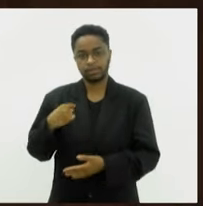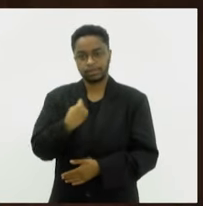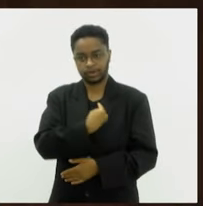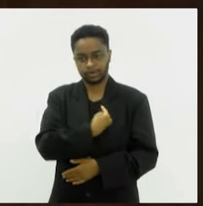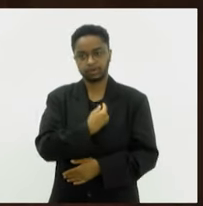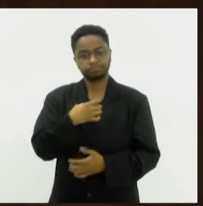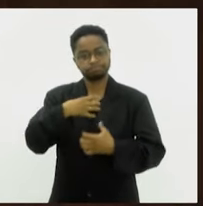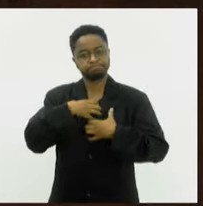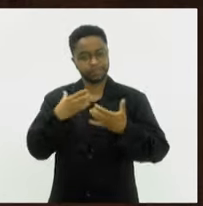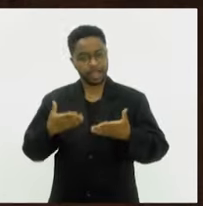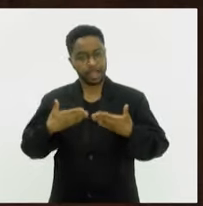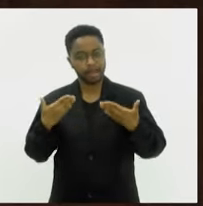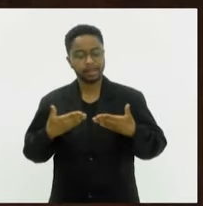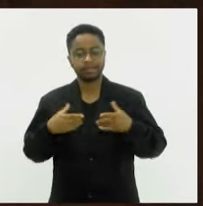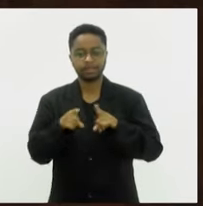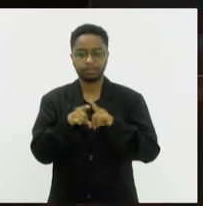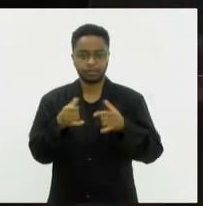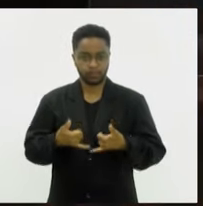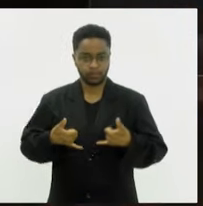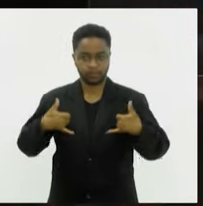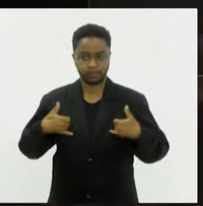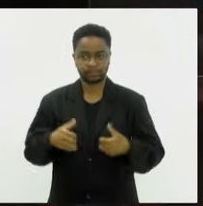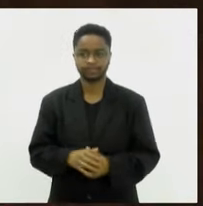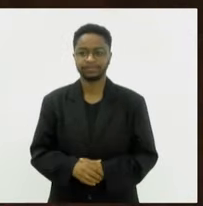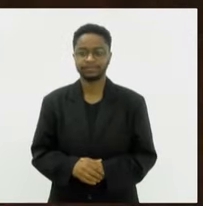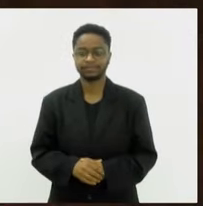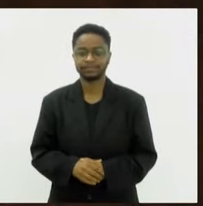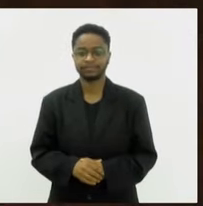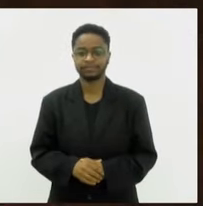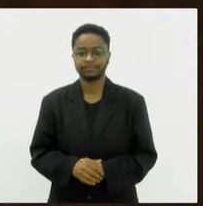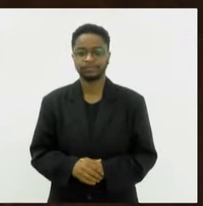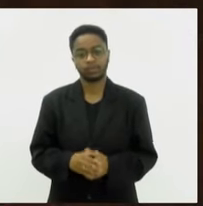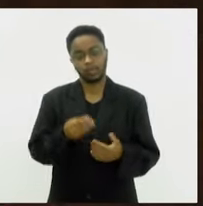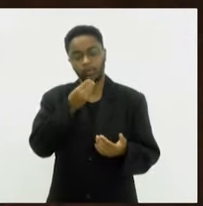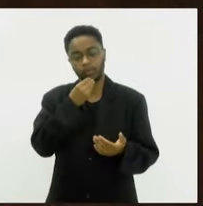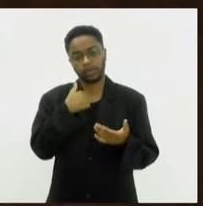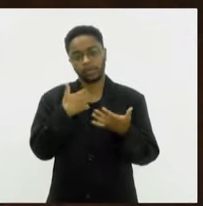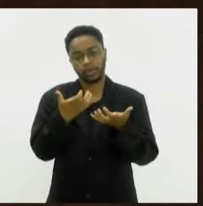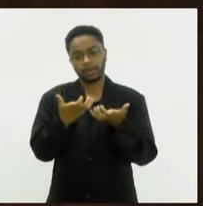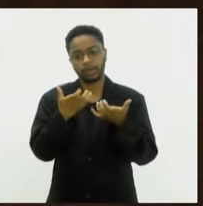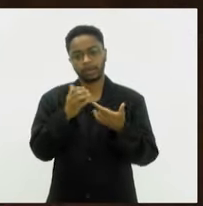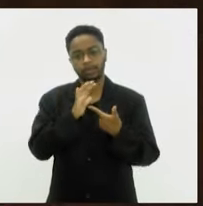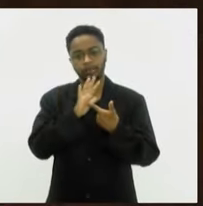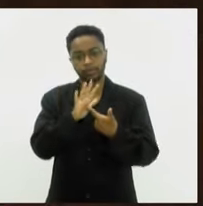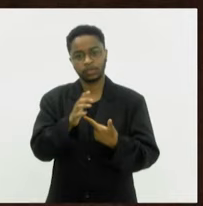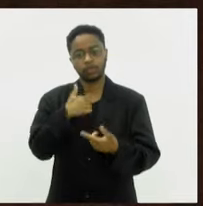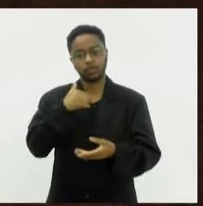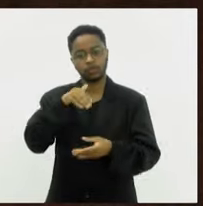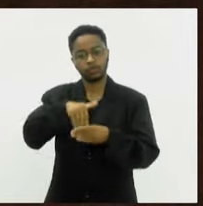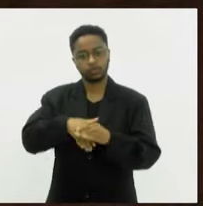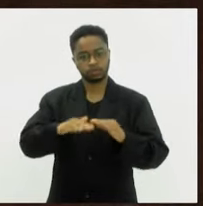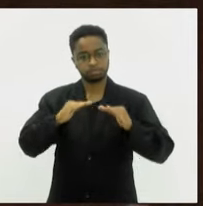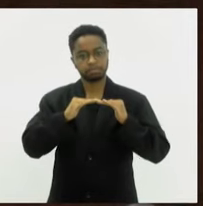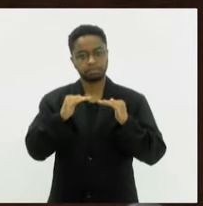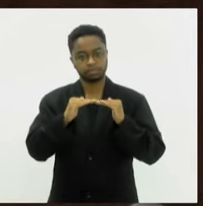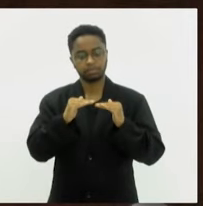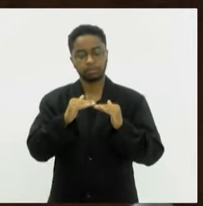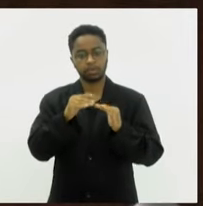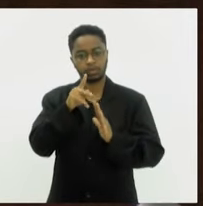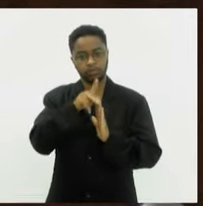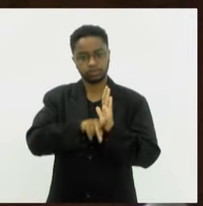uma alegria e um grande orgulho. Queria, claro, manifestar que votei favoravelmente ao